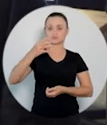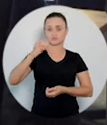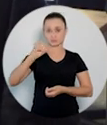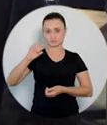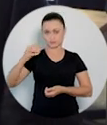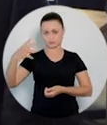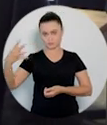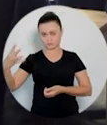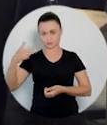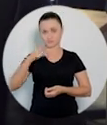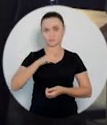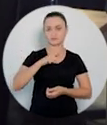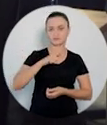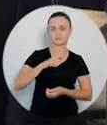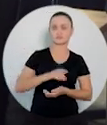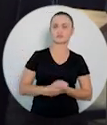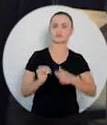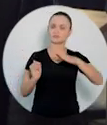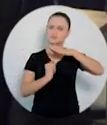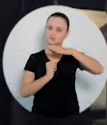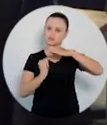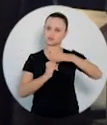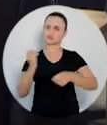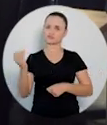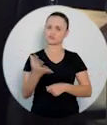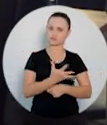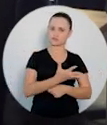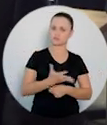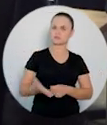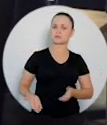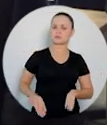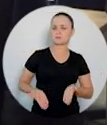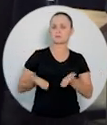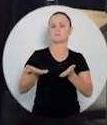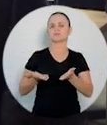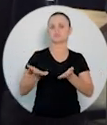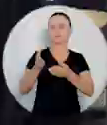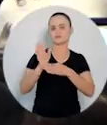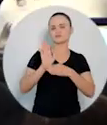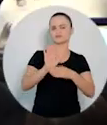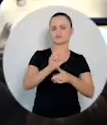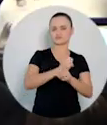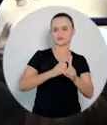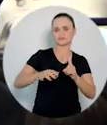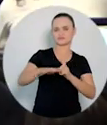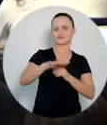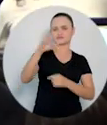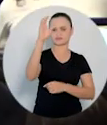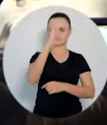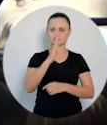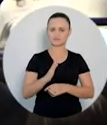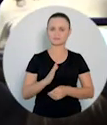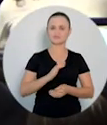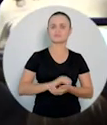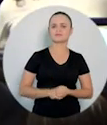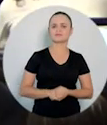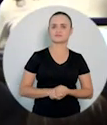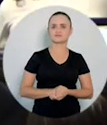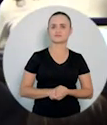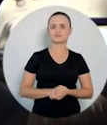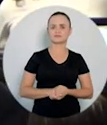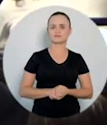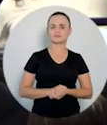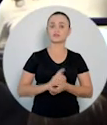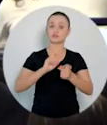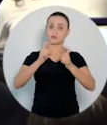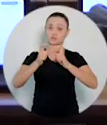tem sido uma instituição que, embora tão nova, tem grandes serviços à sociedade brasileira. Os membros da CCJ se reuniram